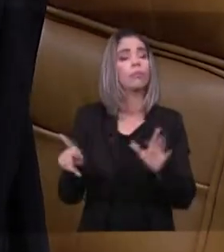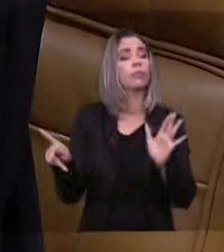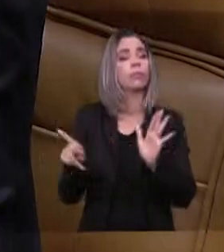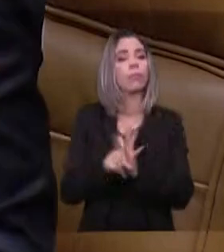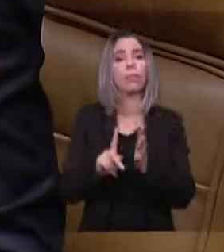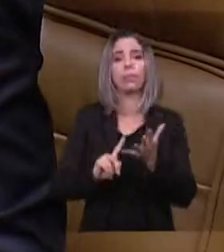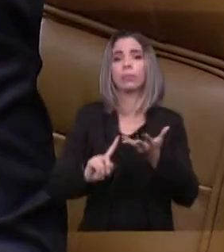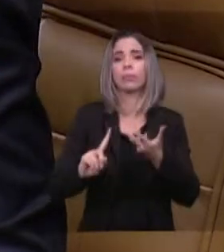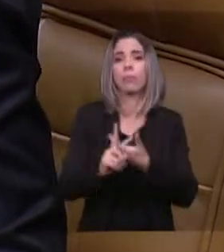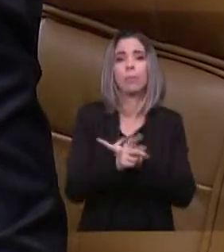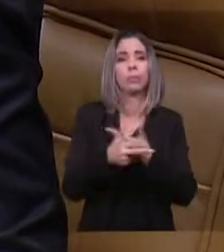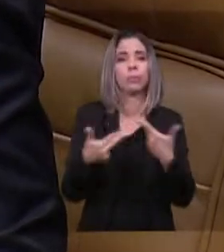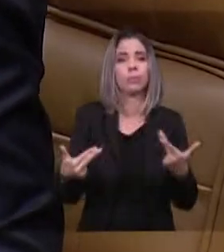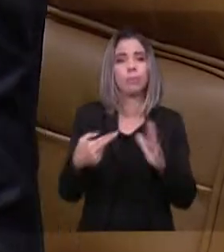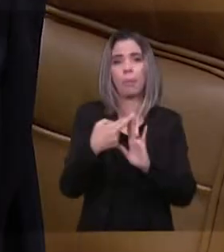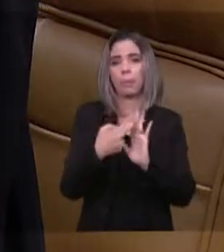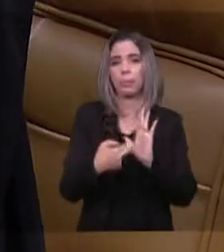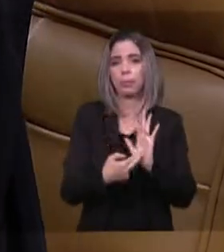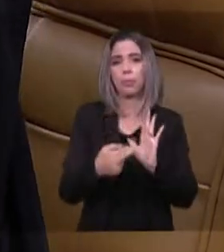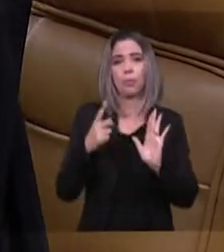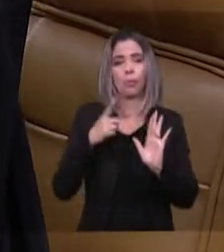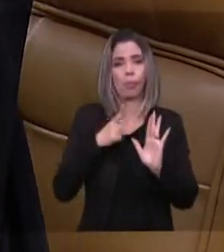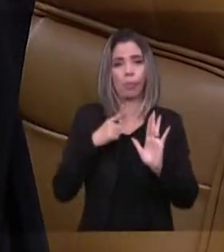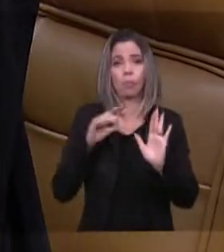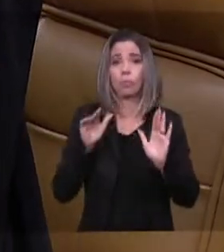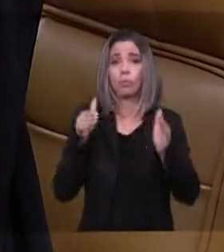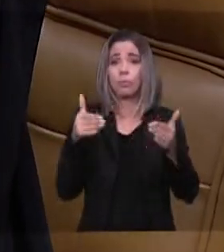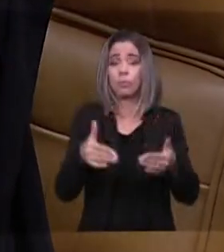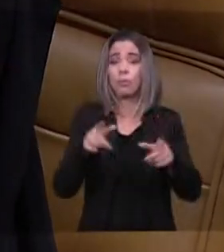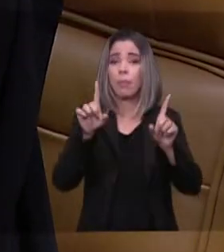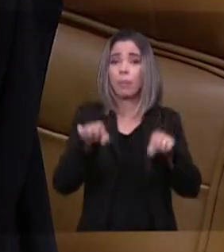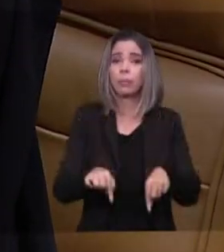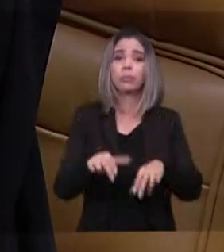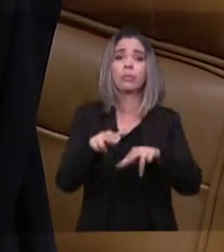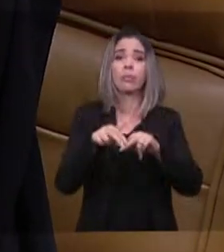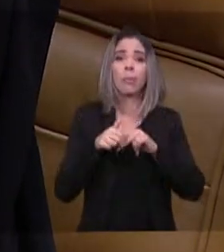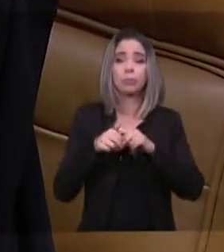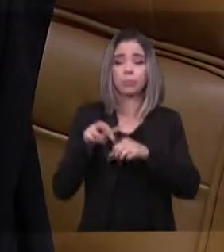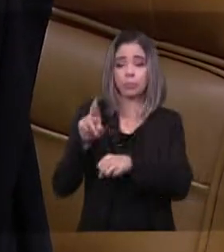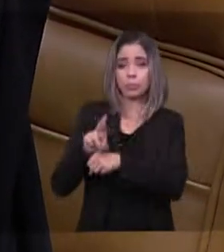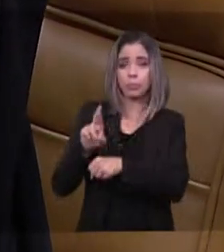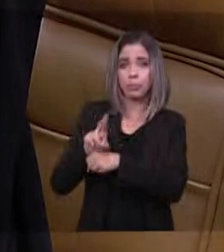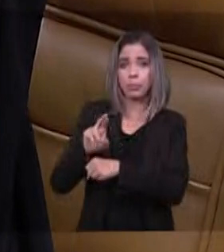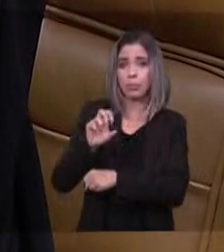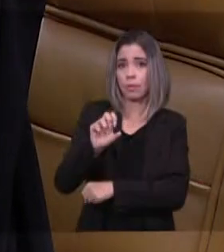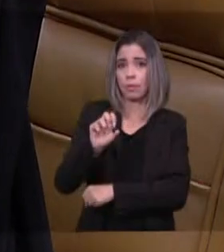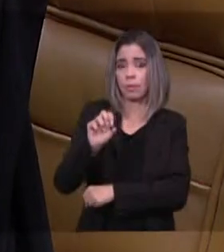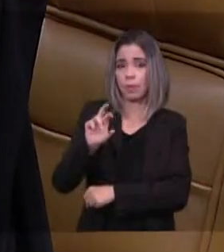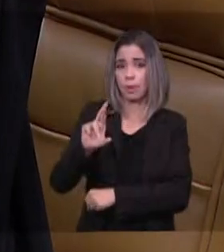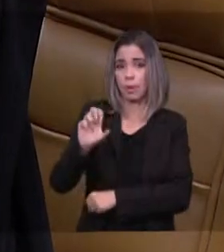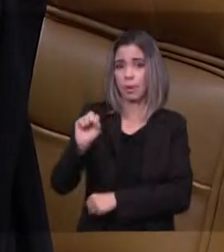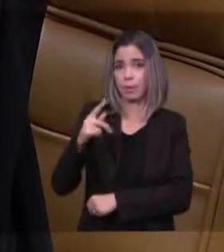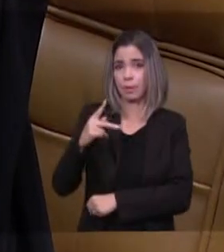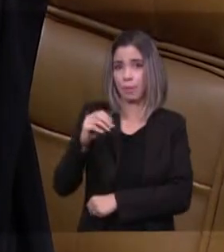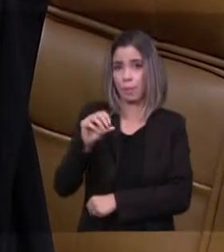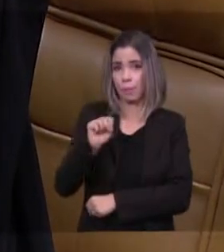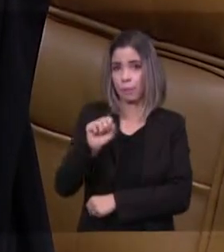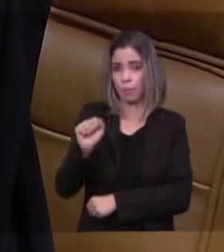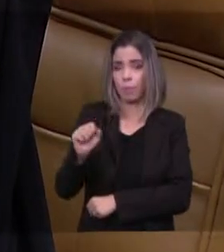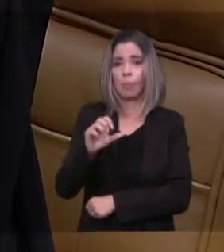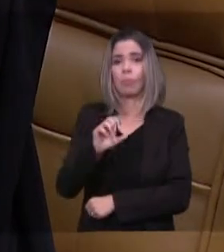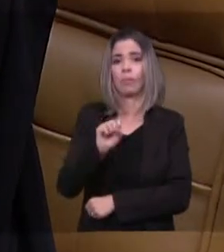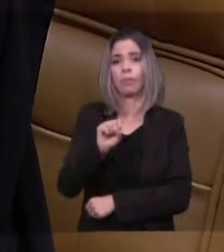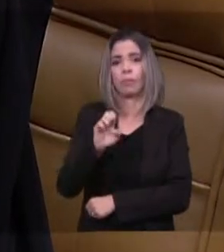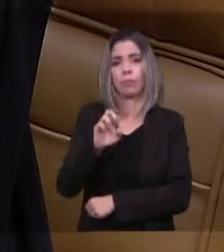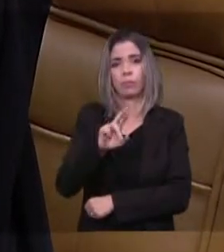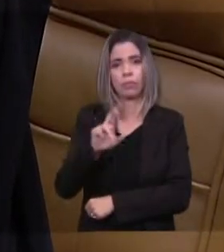do STF. As condições estabelecidas que, frise-se, incidem em relação à reserva da Raposa Serra do Sol e não para o reconhecimento